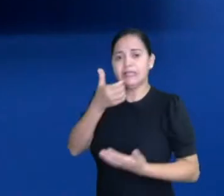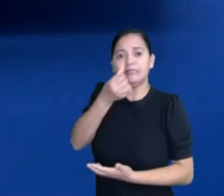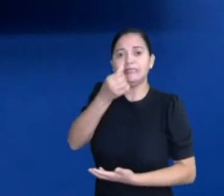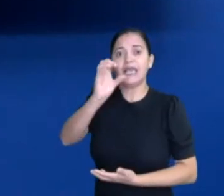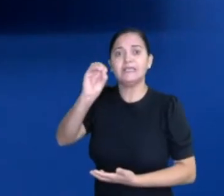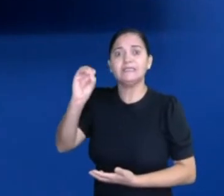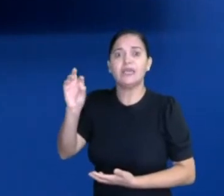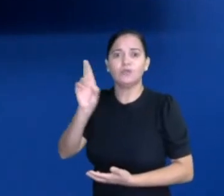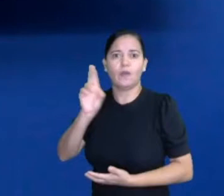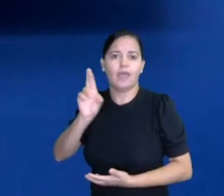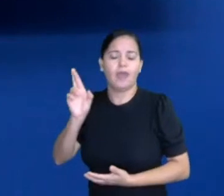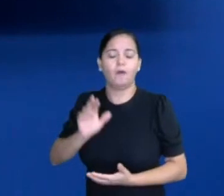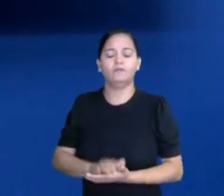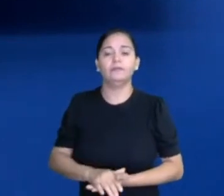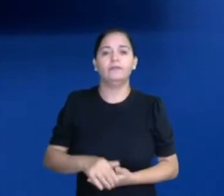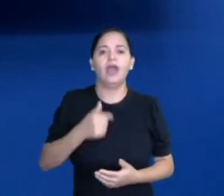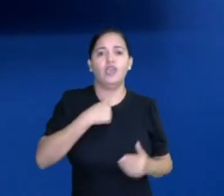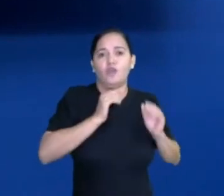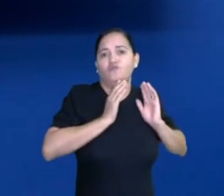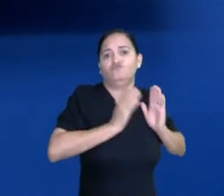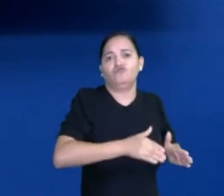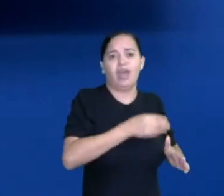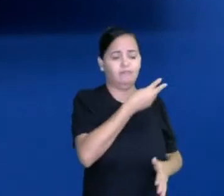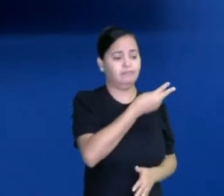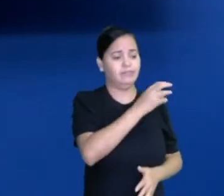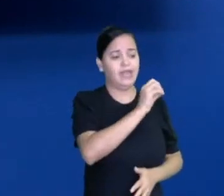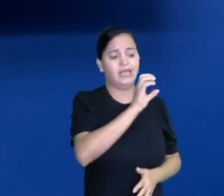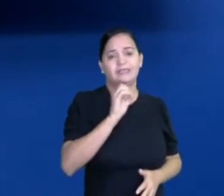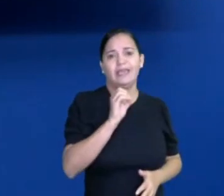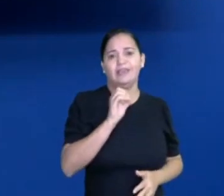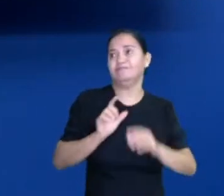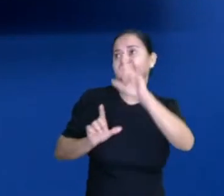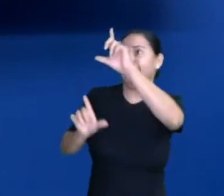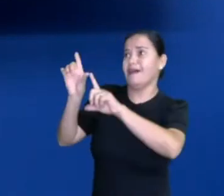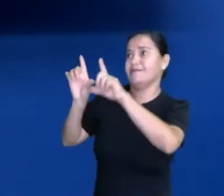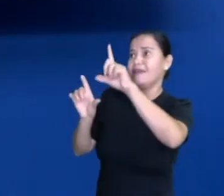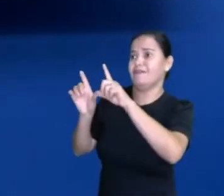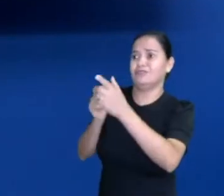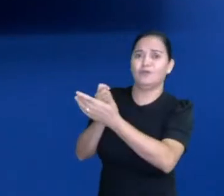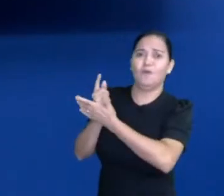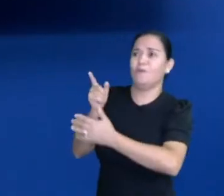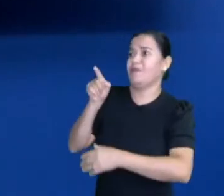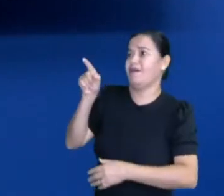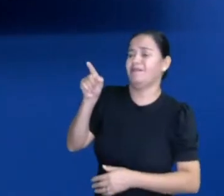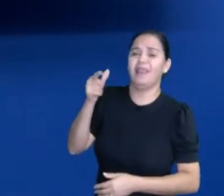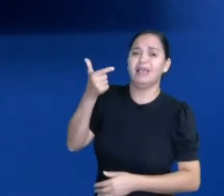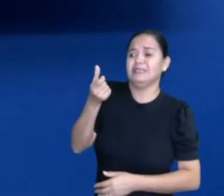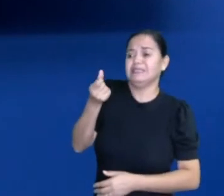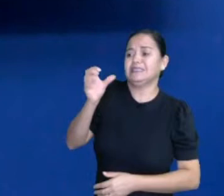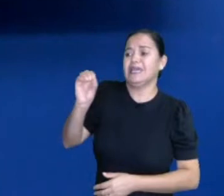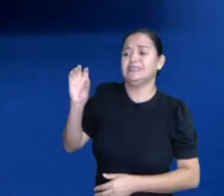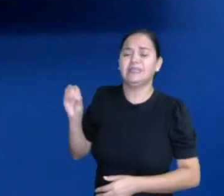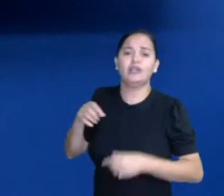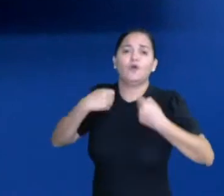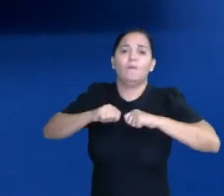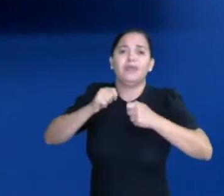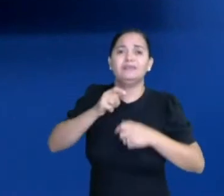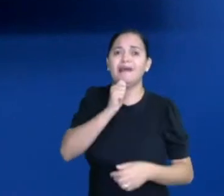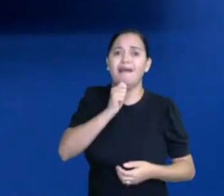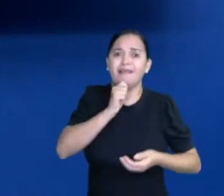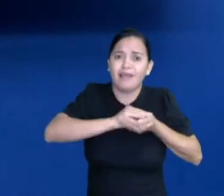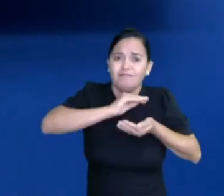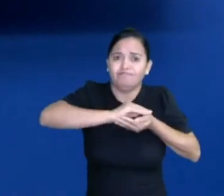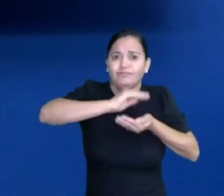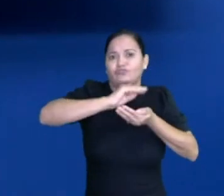fácil. Tenho 300, a televisão custa 600, eu preciso ainda juntar dinheiro para comprar aquele televisor,